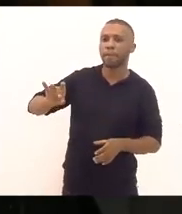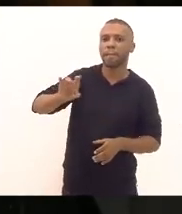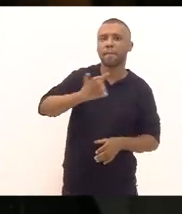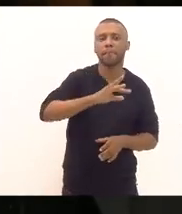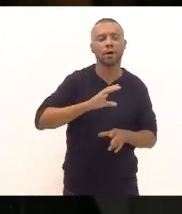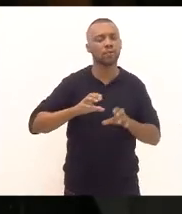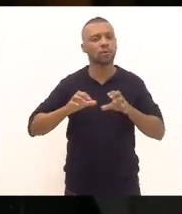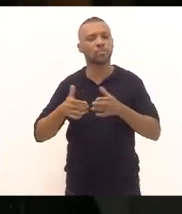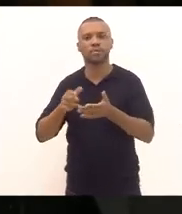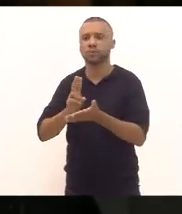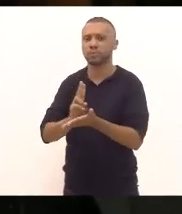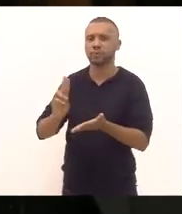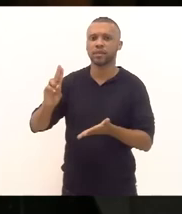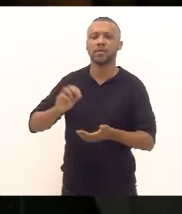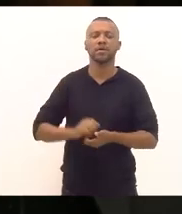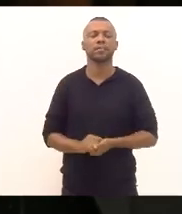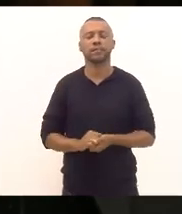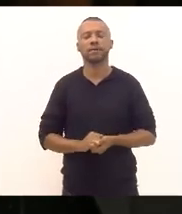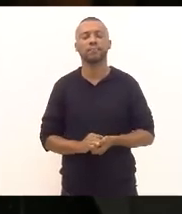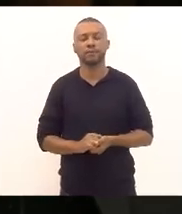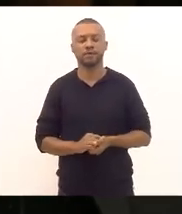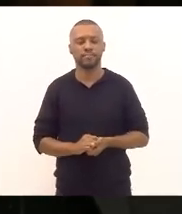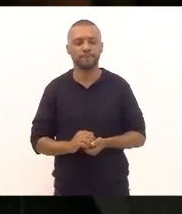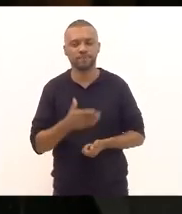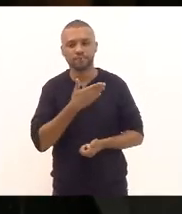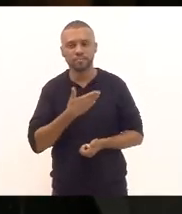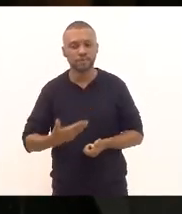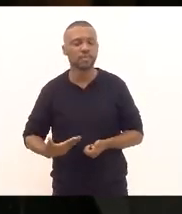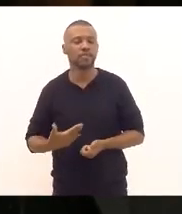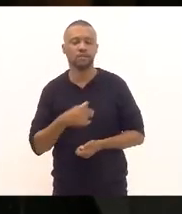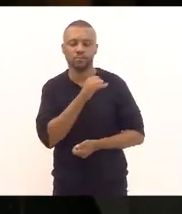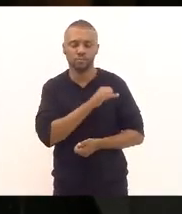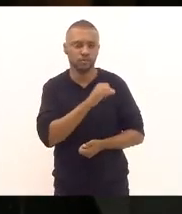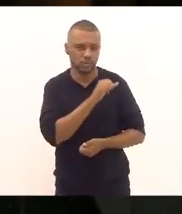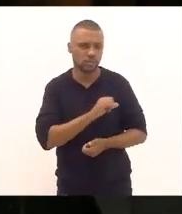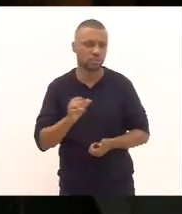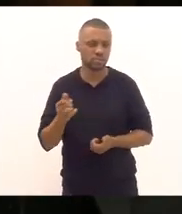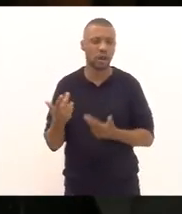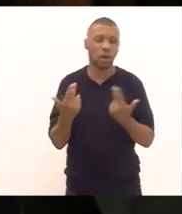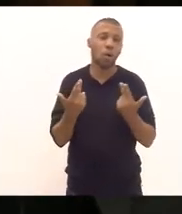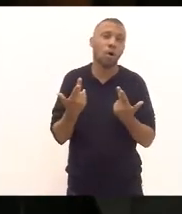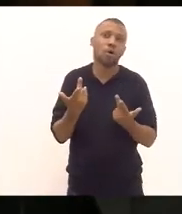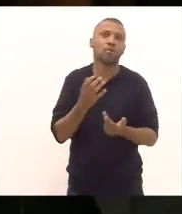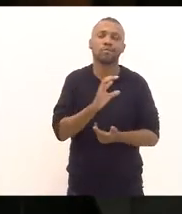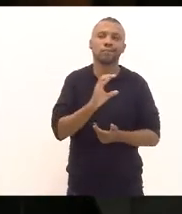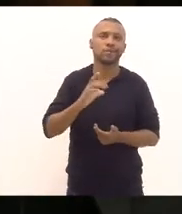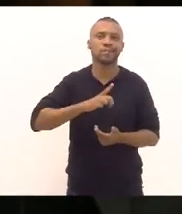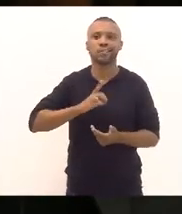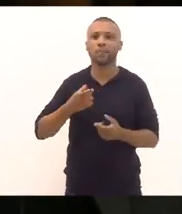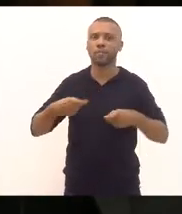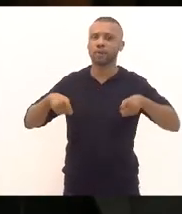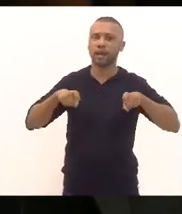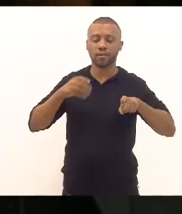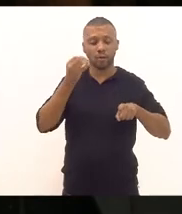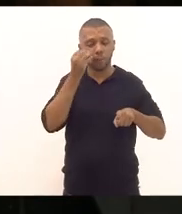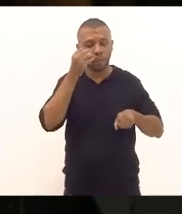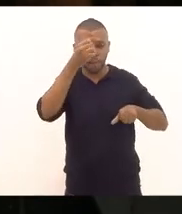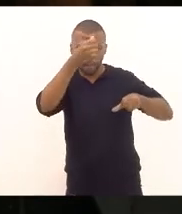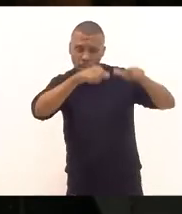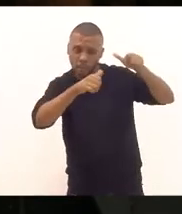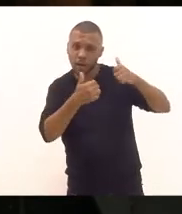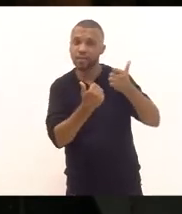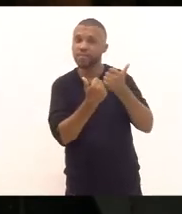universitárias o governador do Estado quem quer que seja no caso do pau de Castro tem mandato Originalmente conferido de